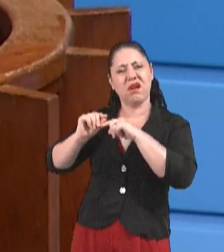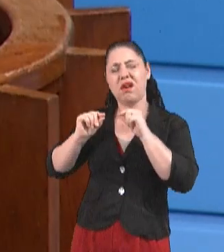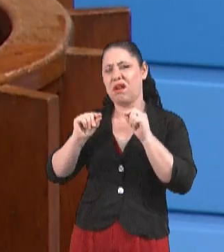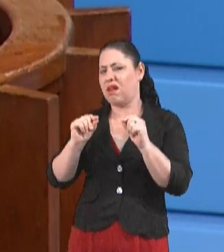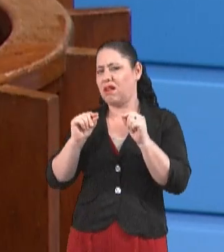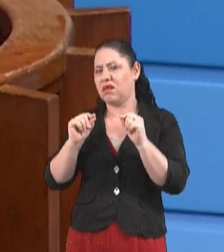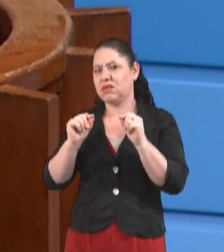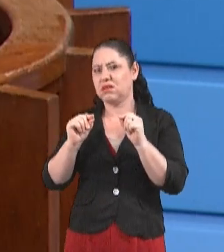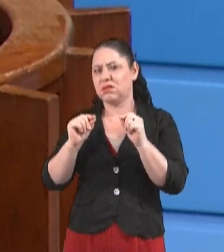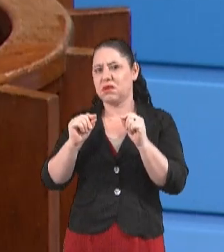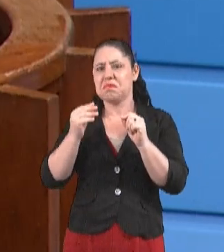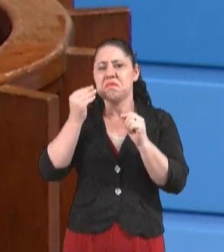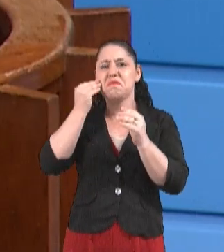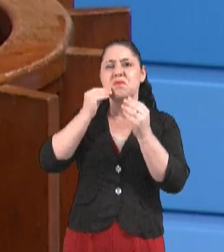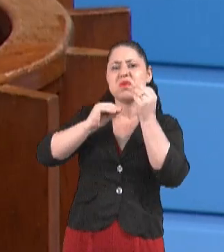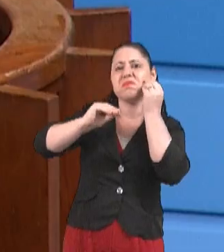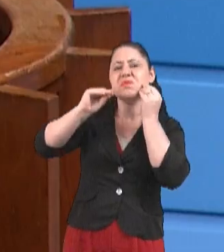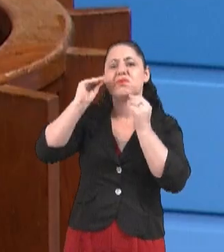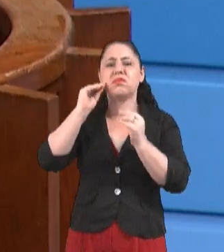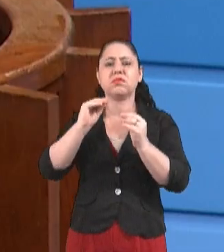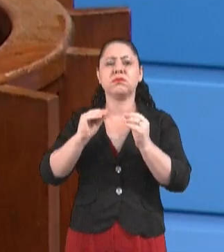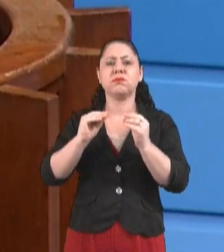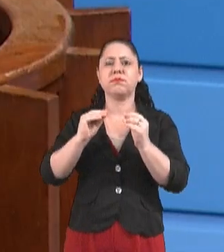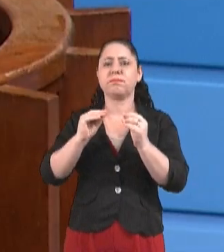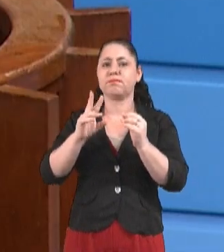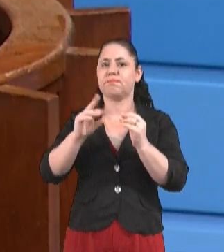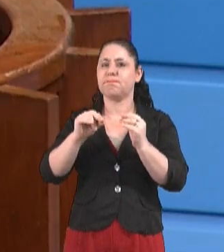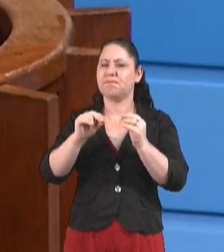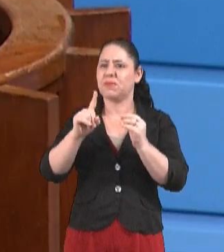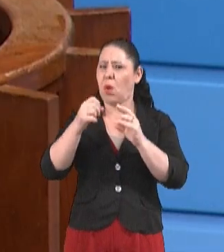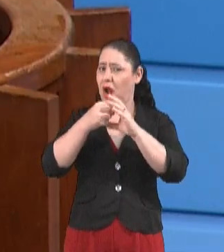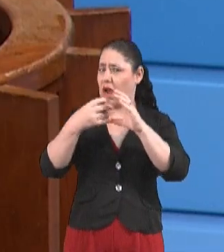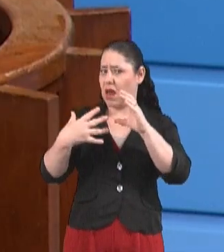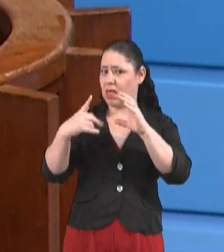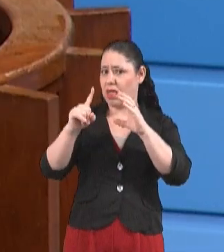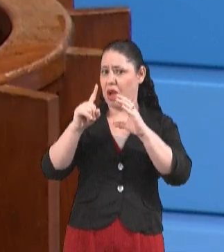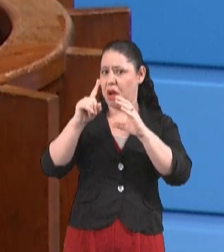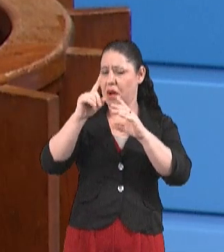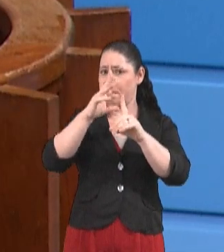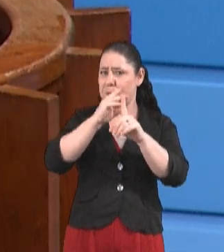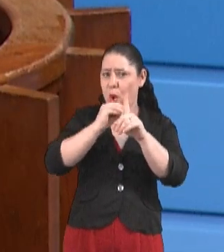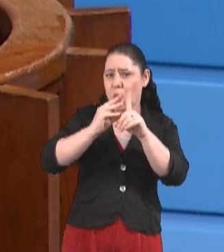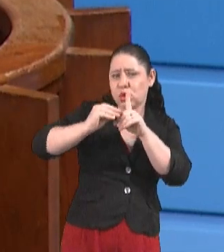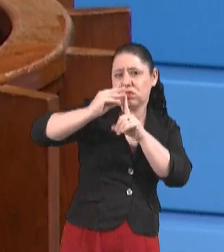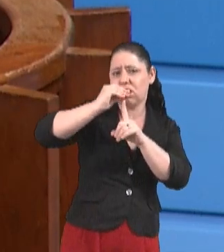que um beijo não caracteriza abuso?